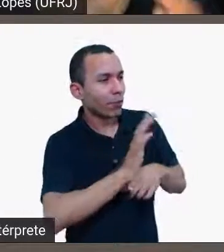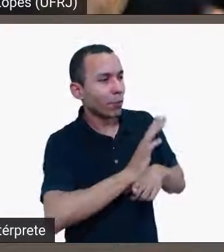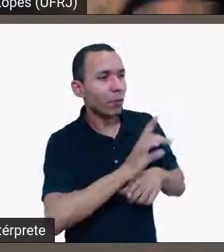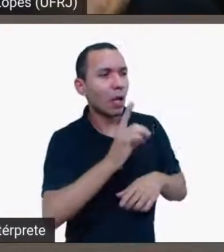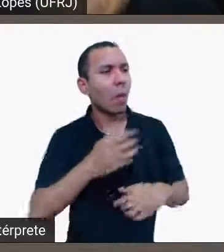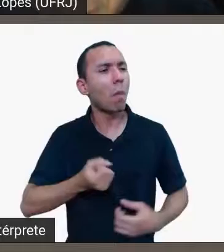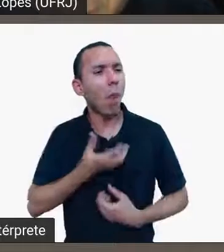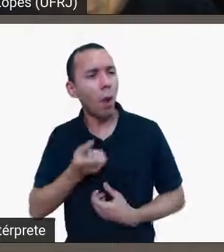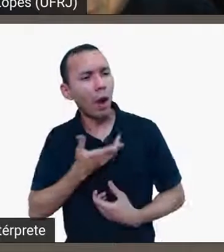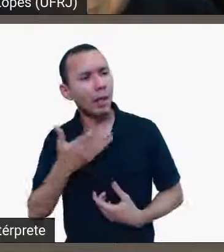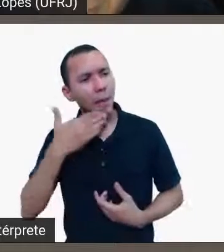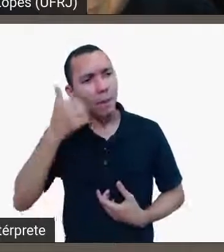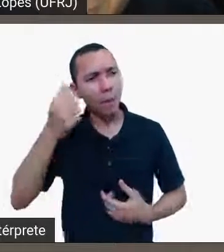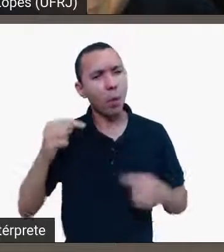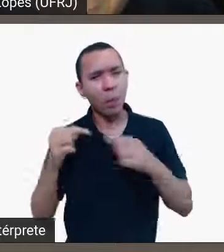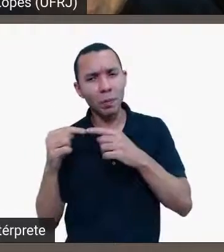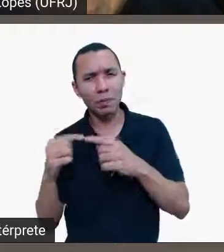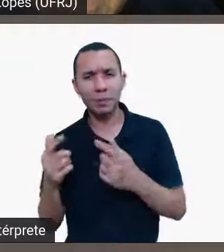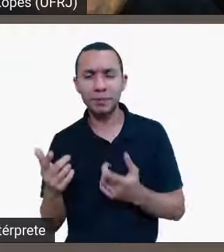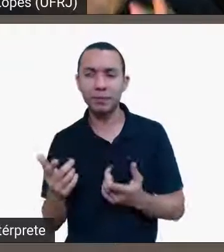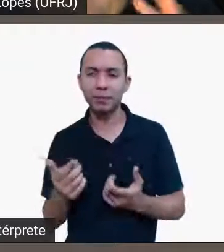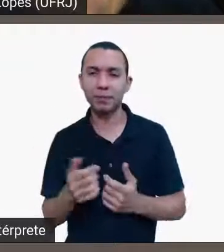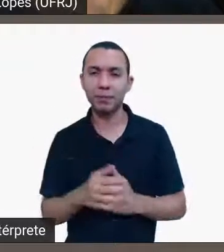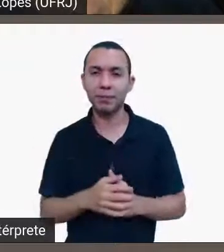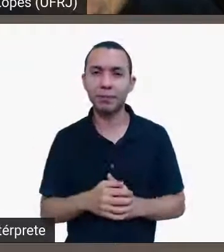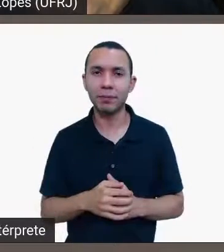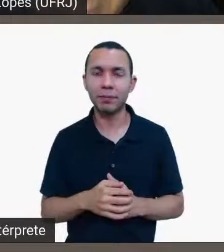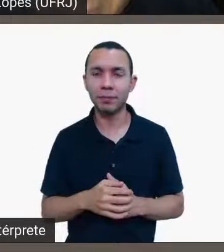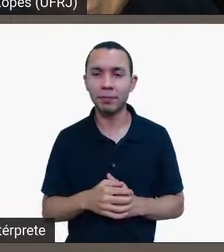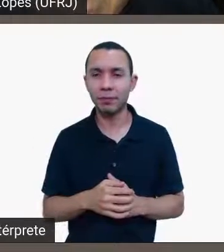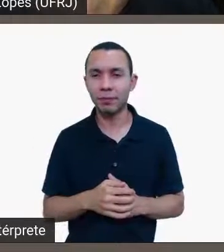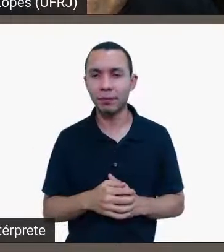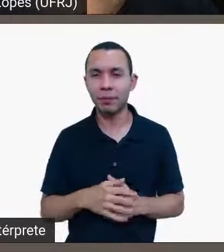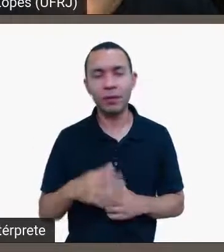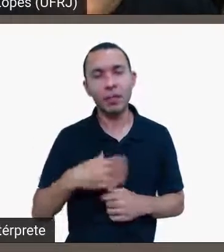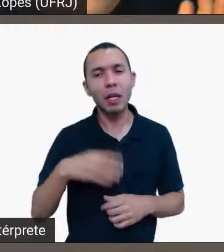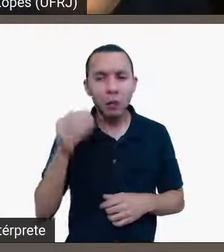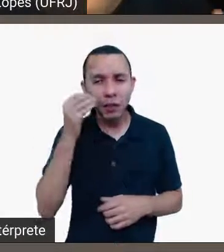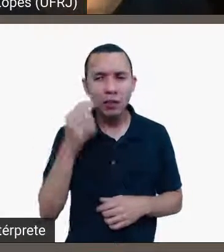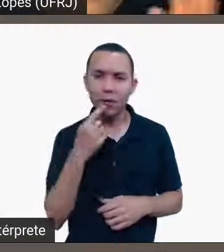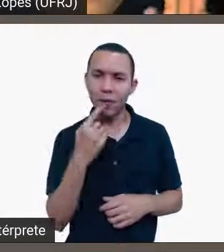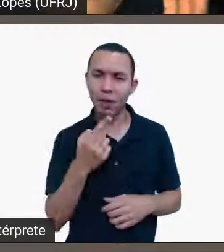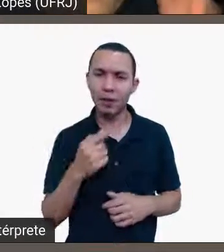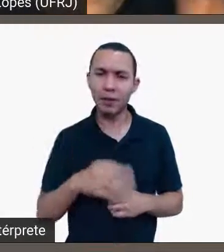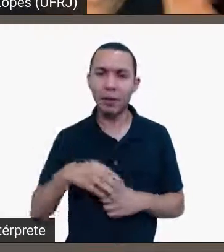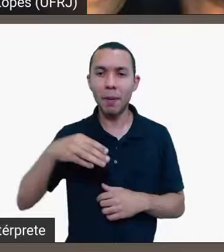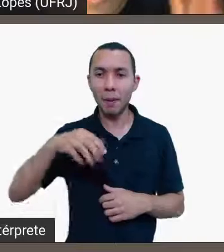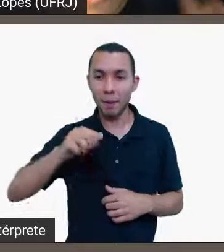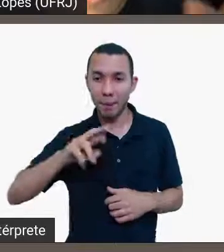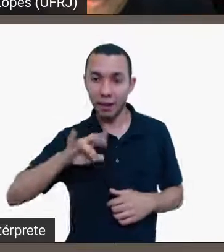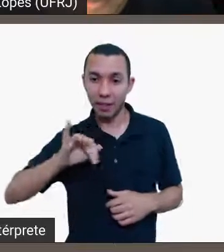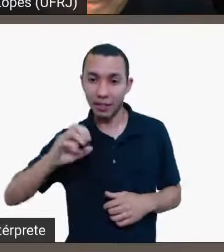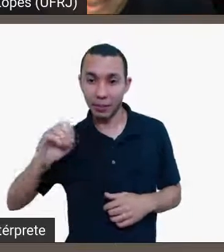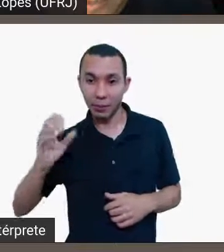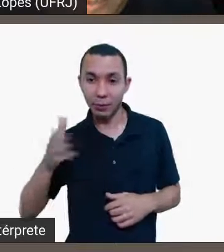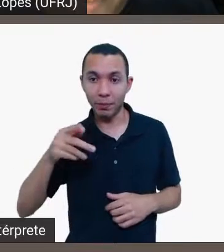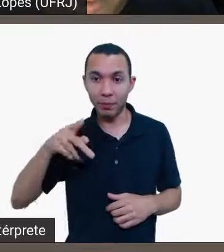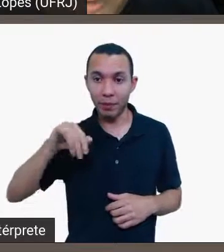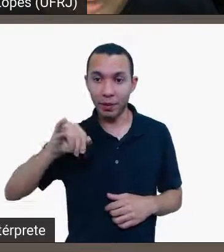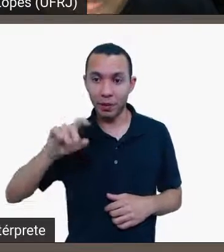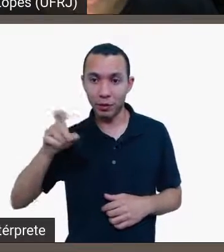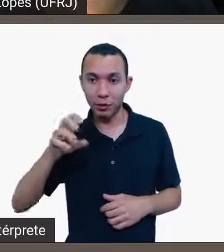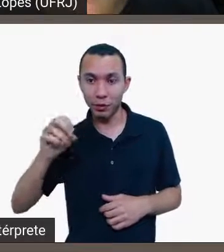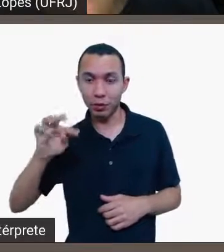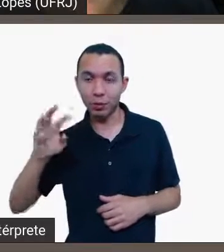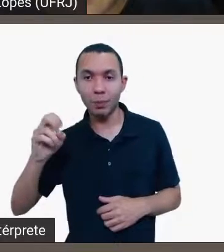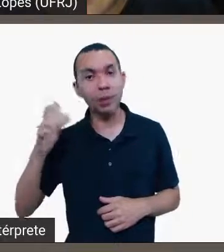acho que, primeiro, é importante lembrar, né, quer dizer, é por isso que eu tento frisar isso. Primeiro, o Mário Peixoto, ao menos uma